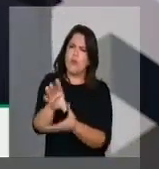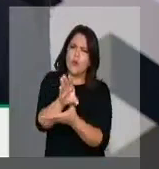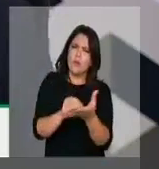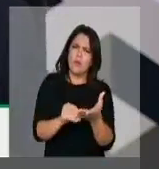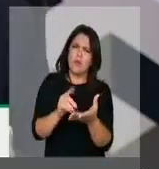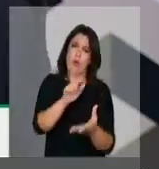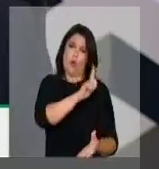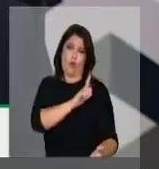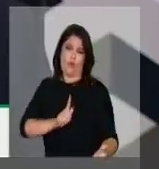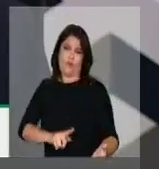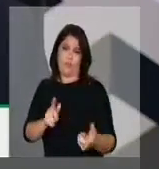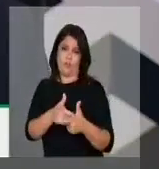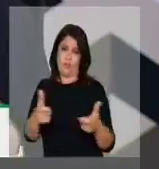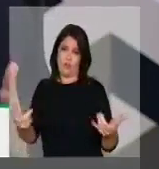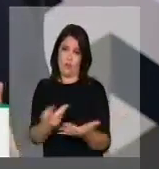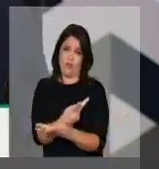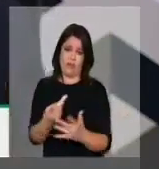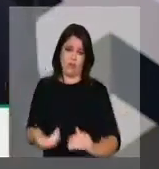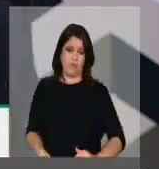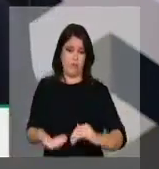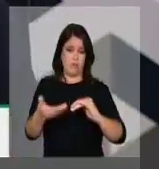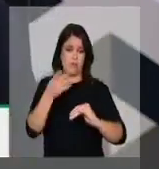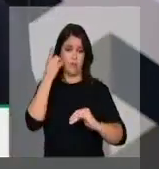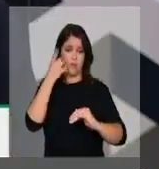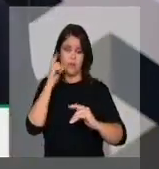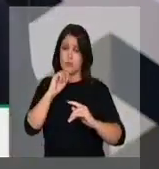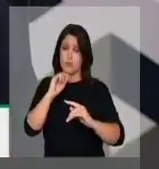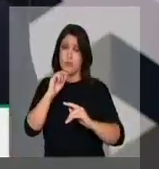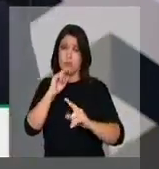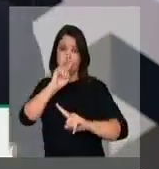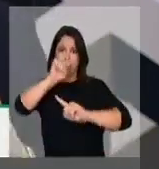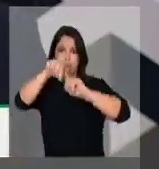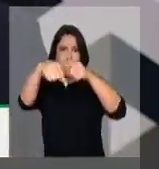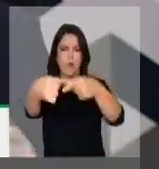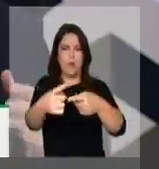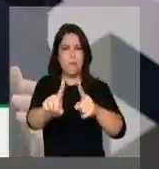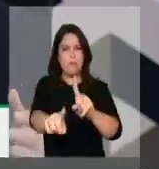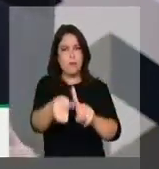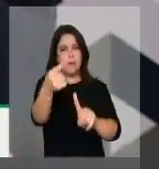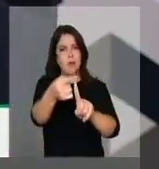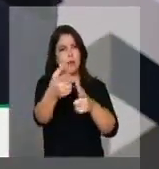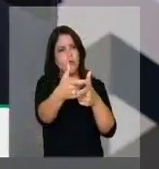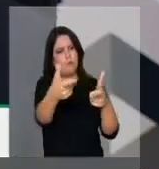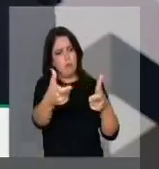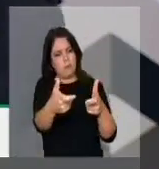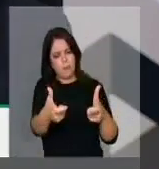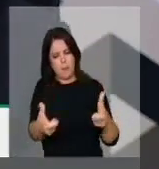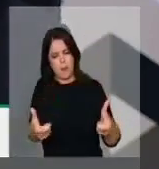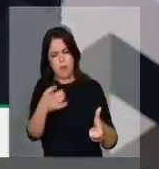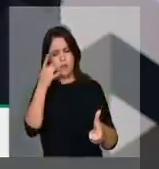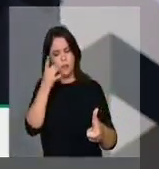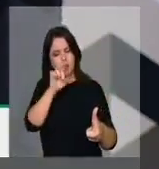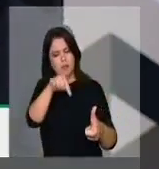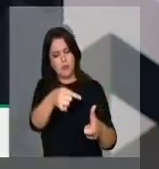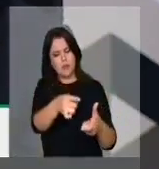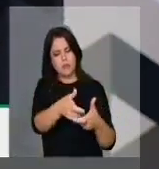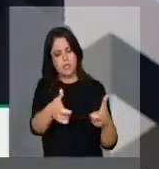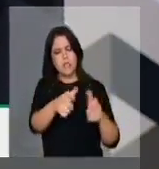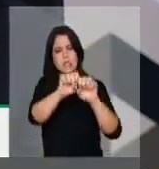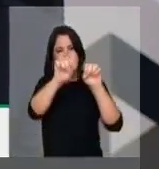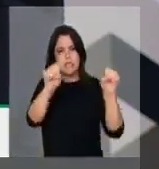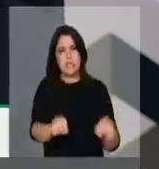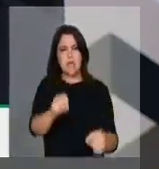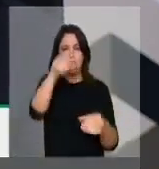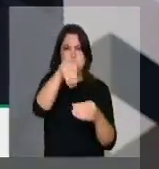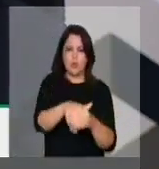O governo é fruto da maioria parlamentar, ele não precisa conquistá-la depois. Primeiro se constituem as maiorias parlamentares, e aí para isso eu tenho que ter